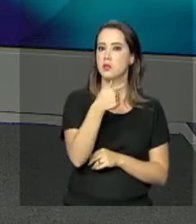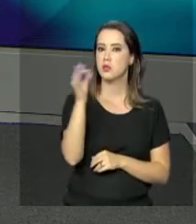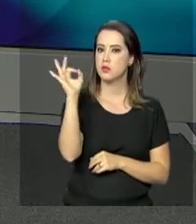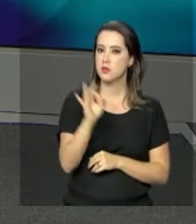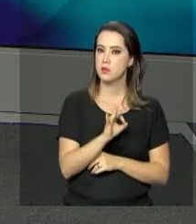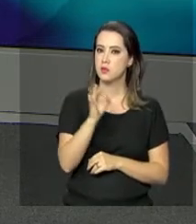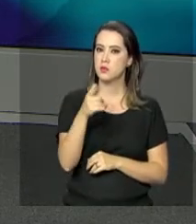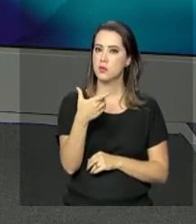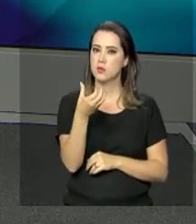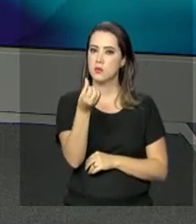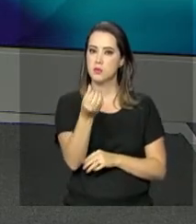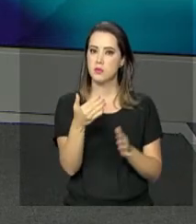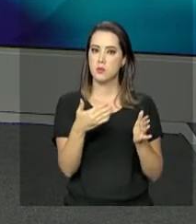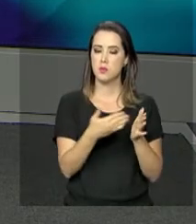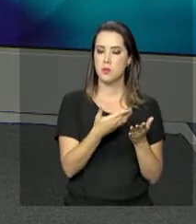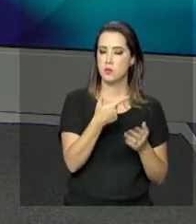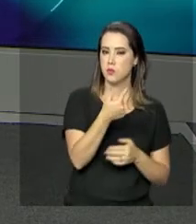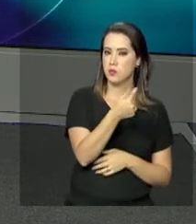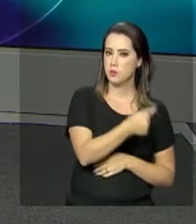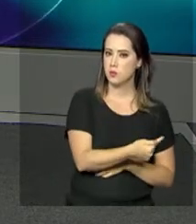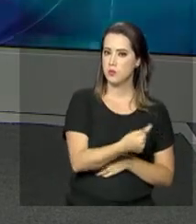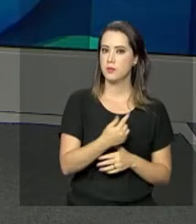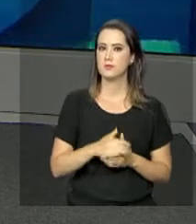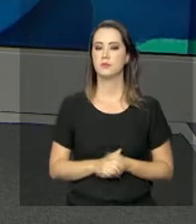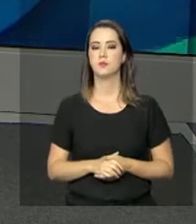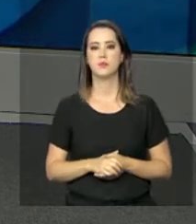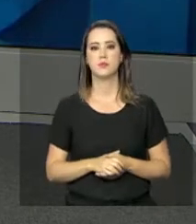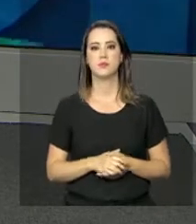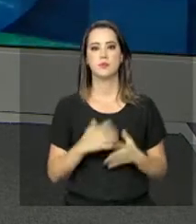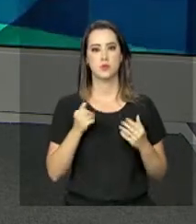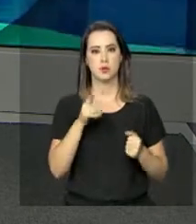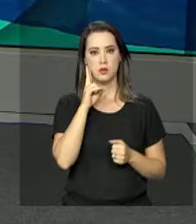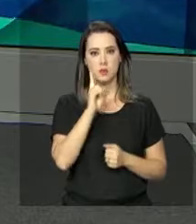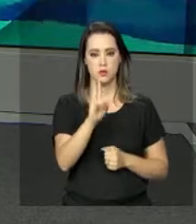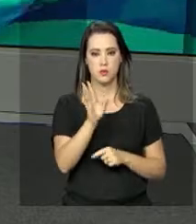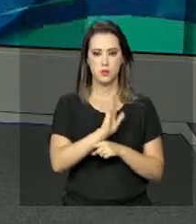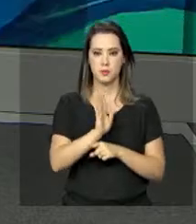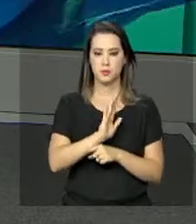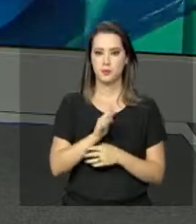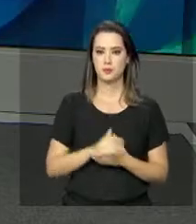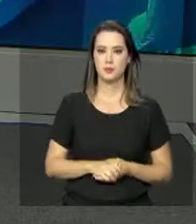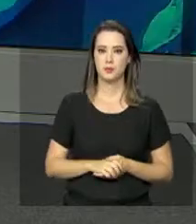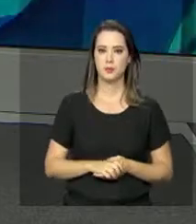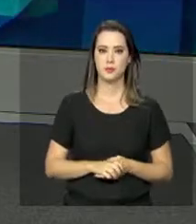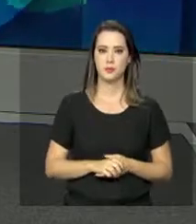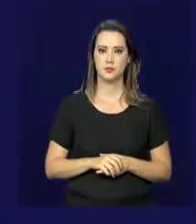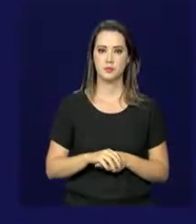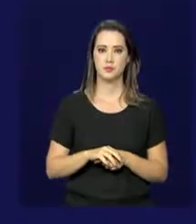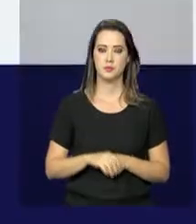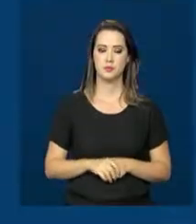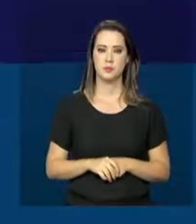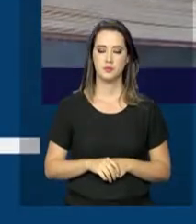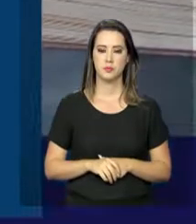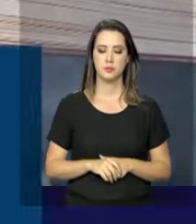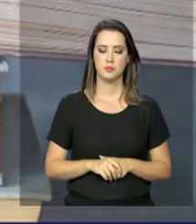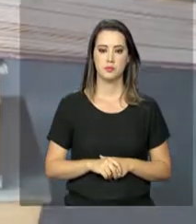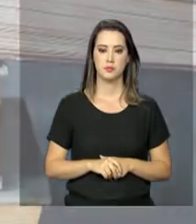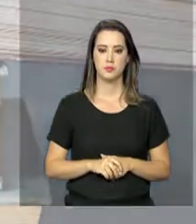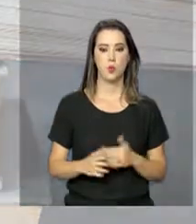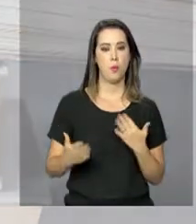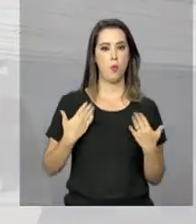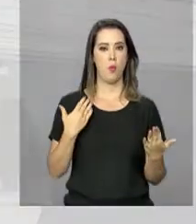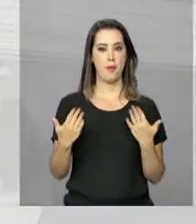de 2016 para 2017 vamos ver os detalhes na reportagem o